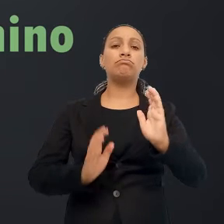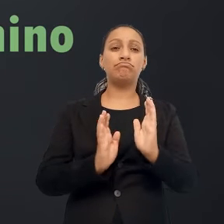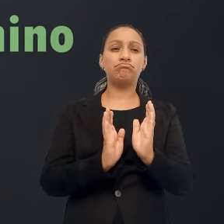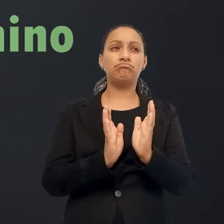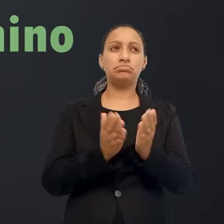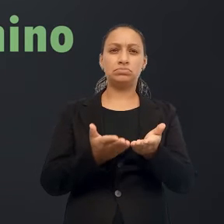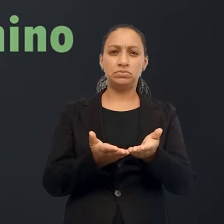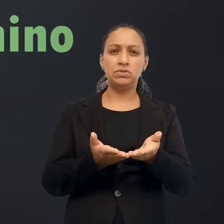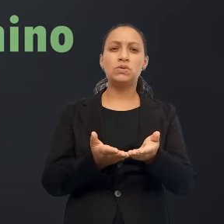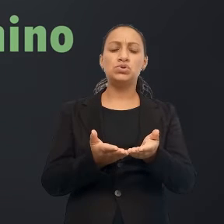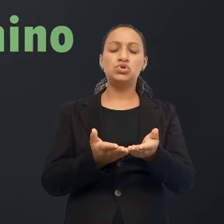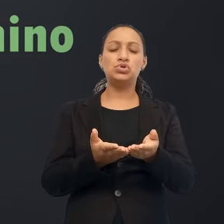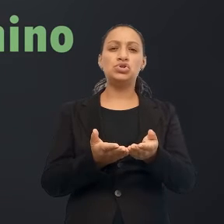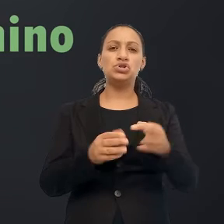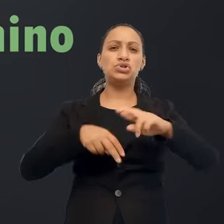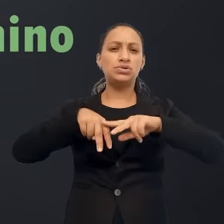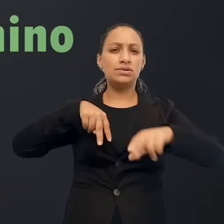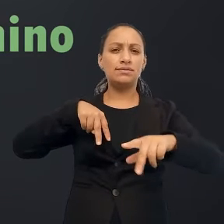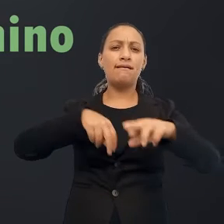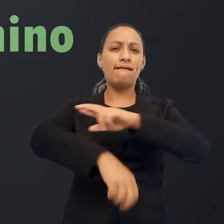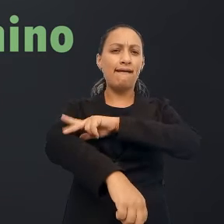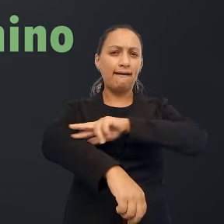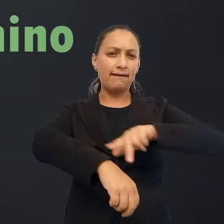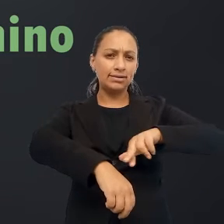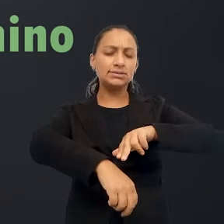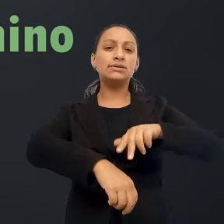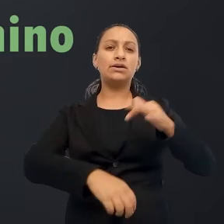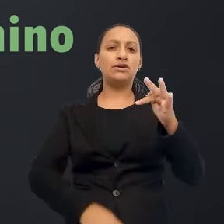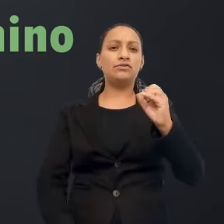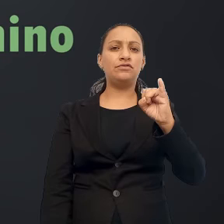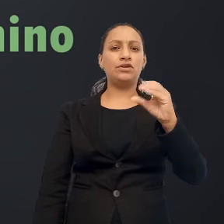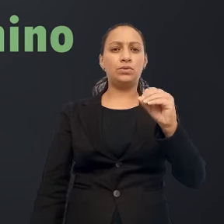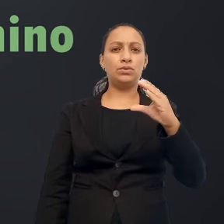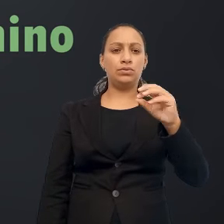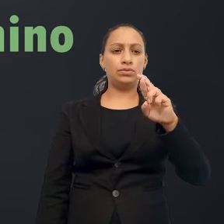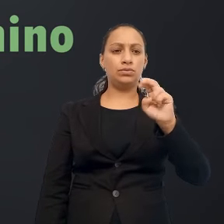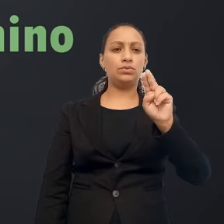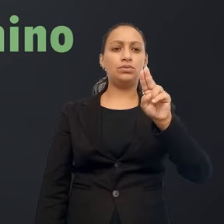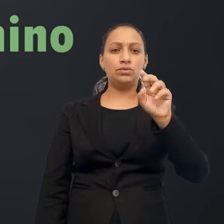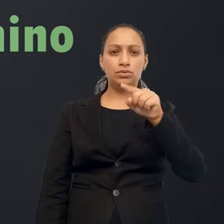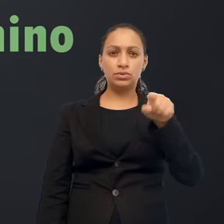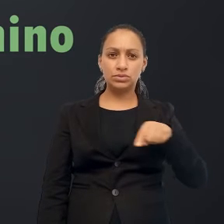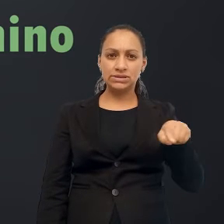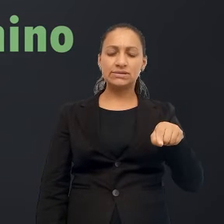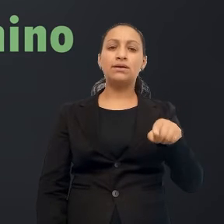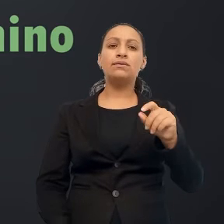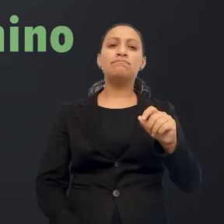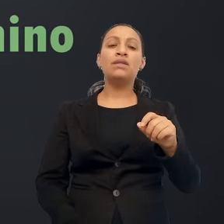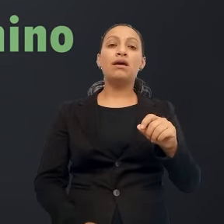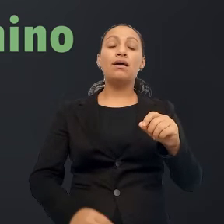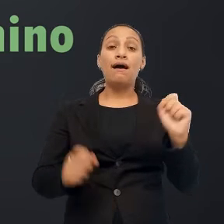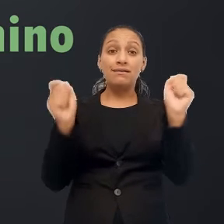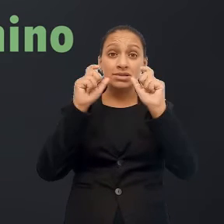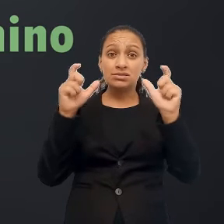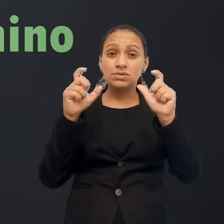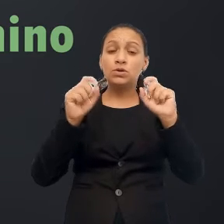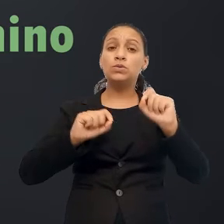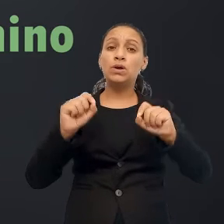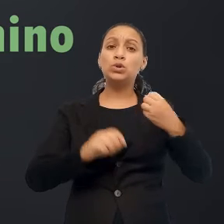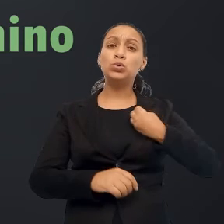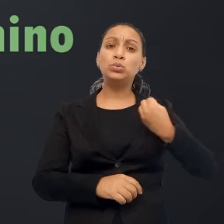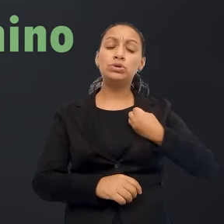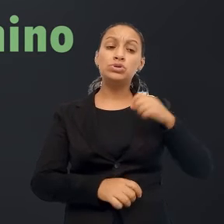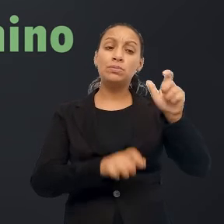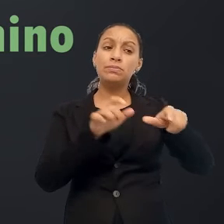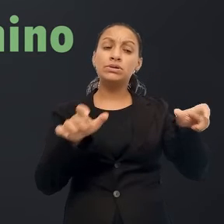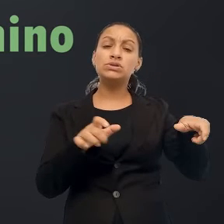Fiocruz, que ela chama atenção para os números sobre a participação das mulheres negras na